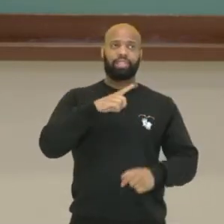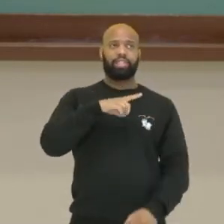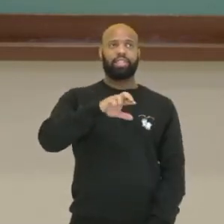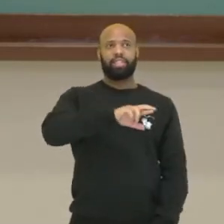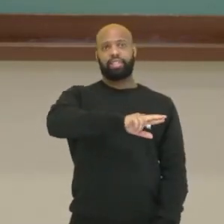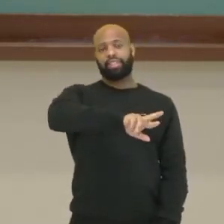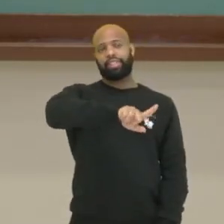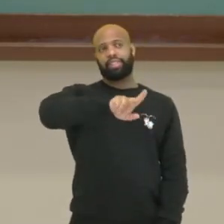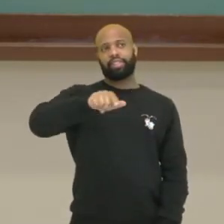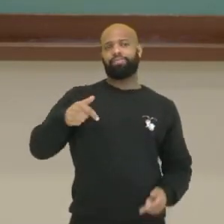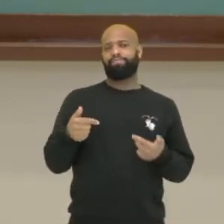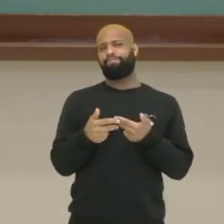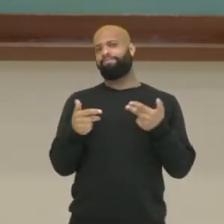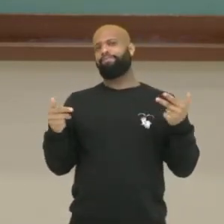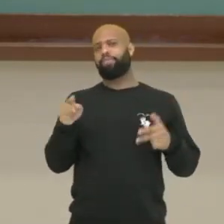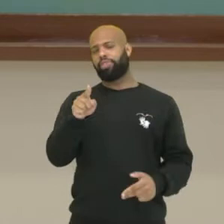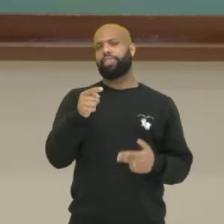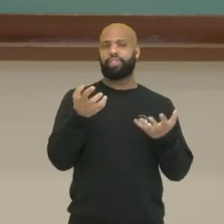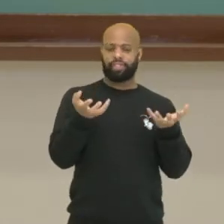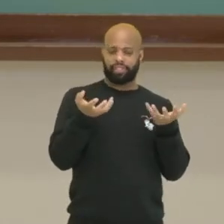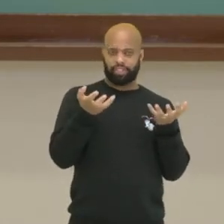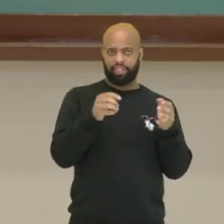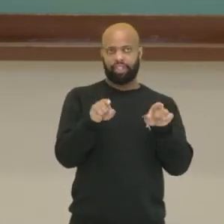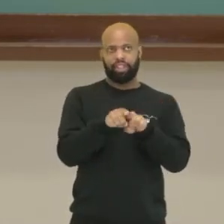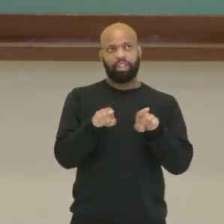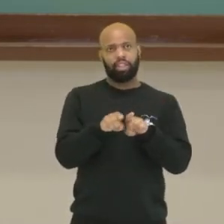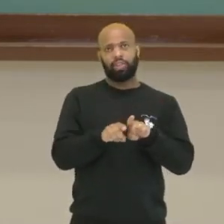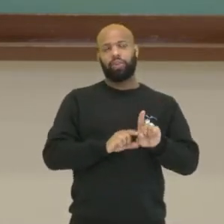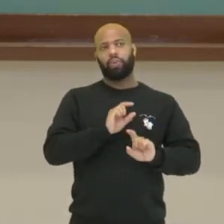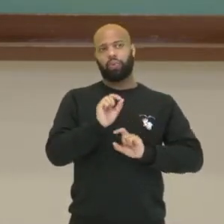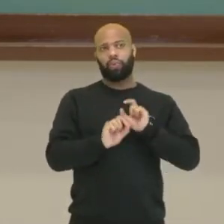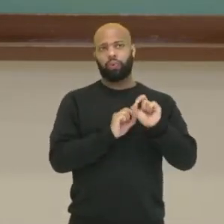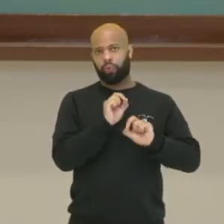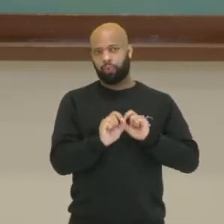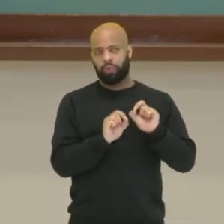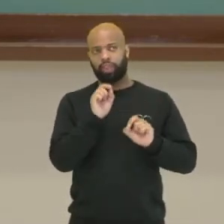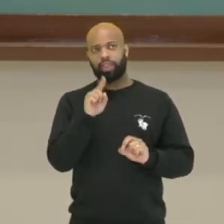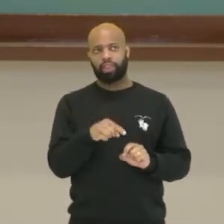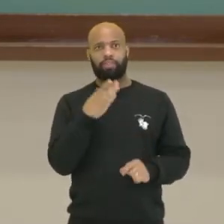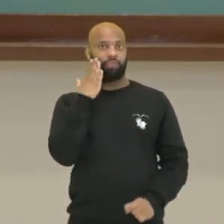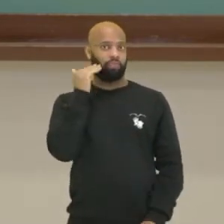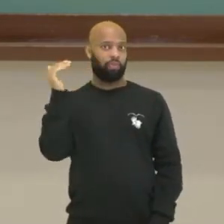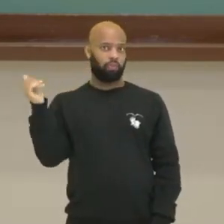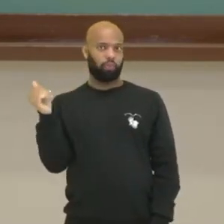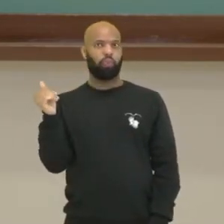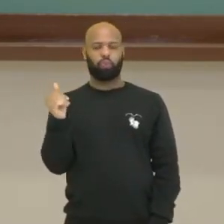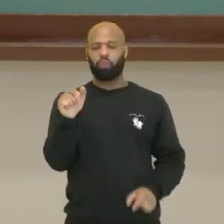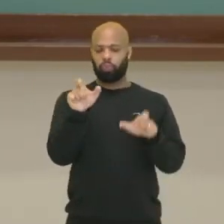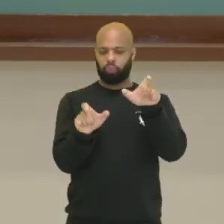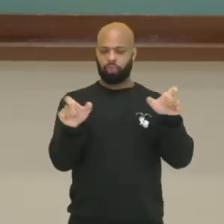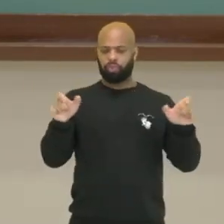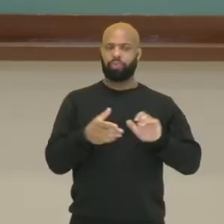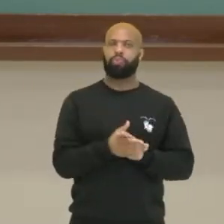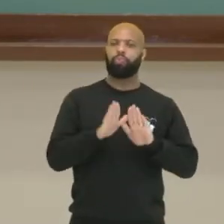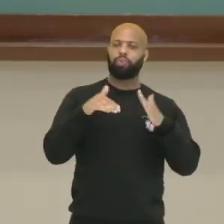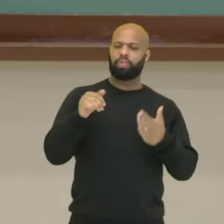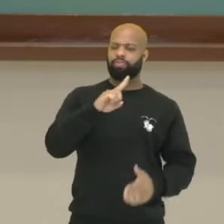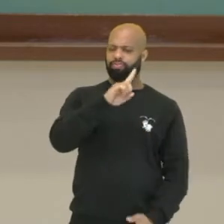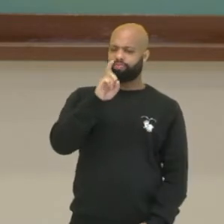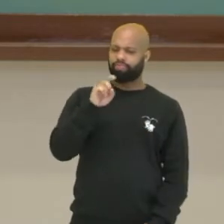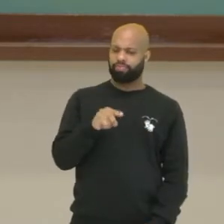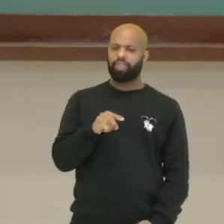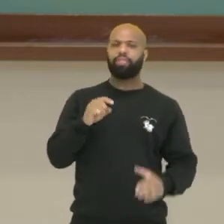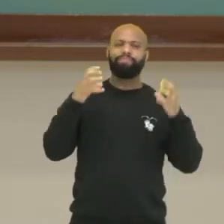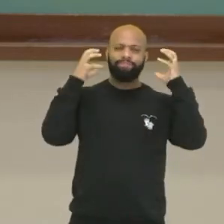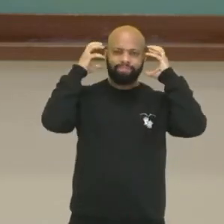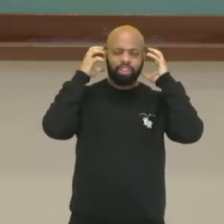as mais diversas coisas que você queira tornar como algo conhecido para as pessoas. Será que o rádio ainda